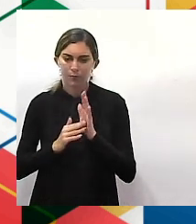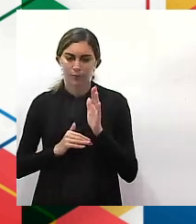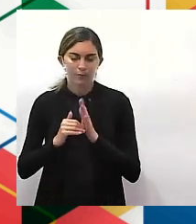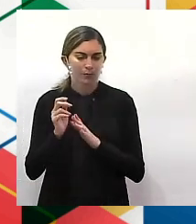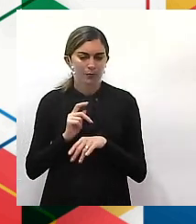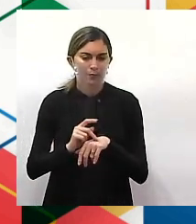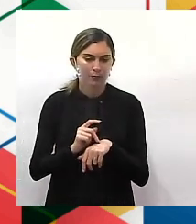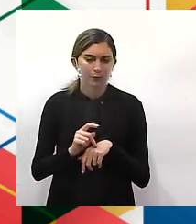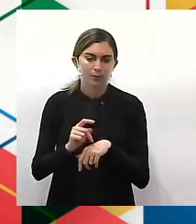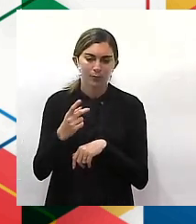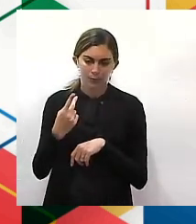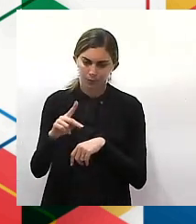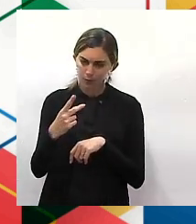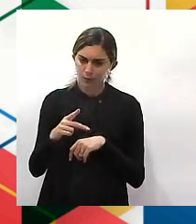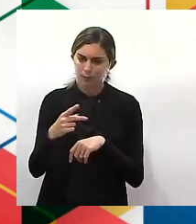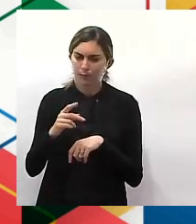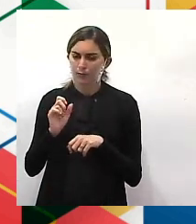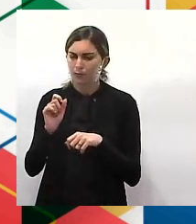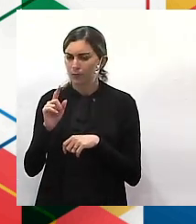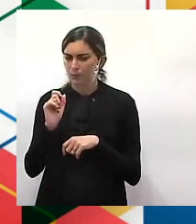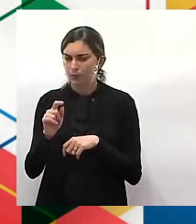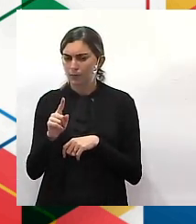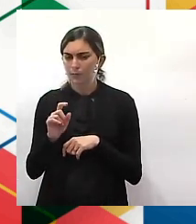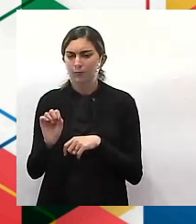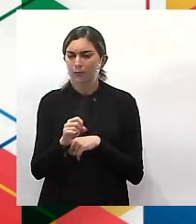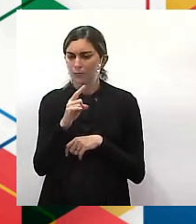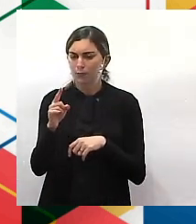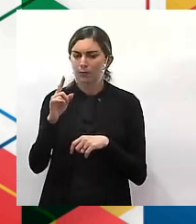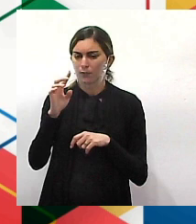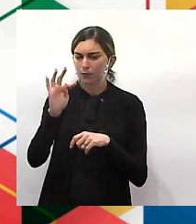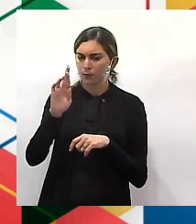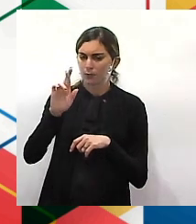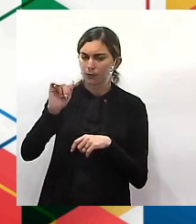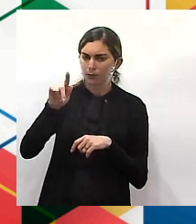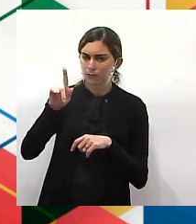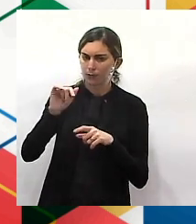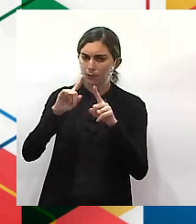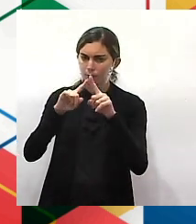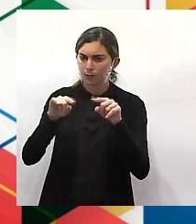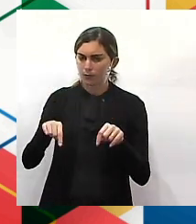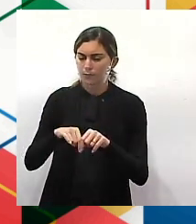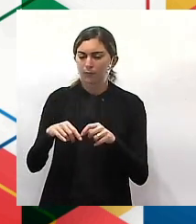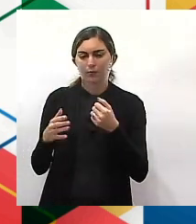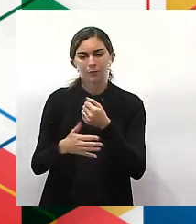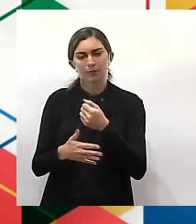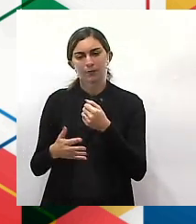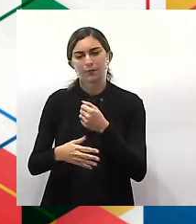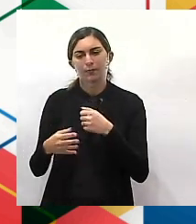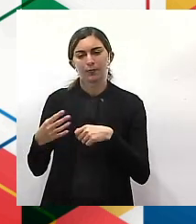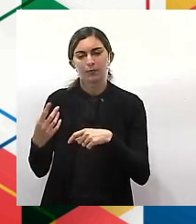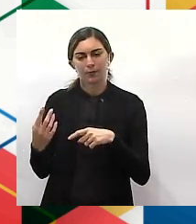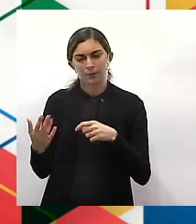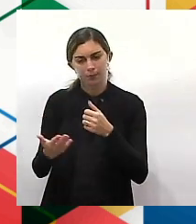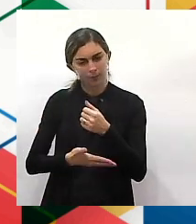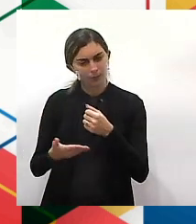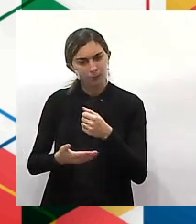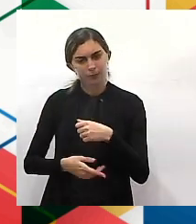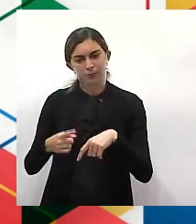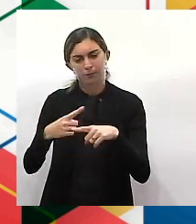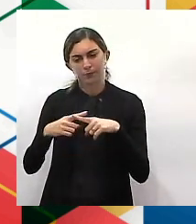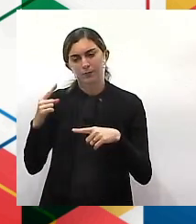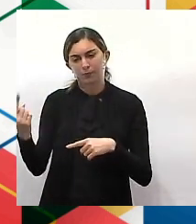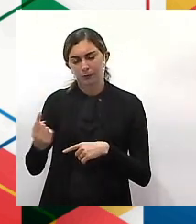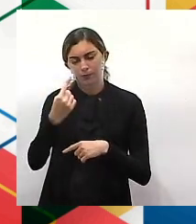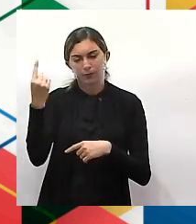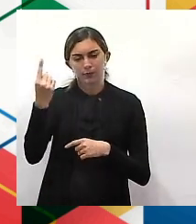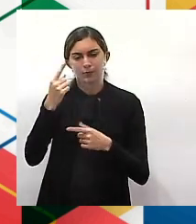de preta. Essas partes azuis são triângulos. E como é que calcularia do triângulo? Base vezes altura dividido por 2. Esse